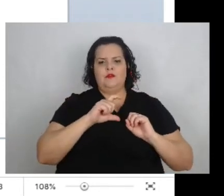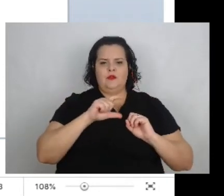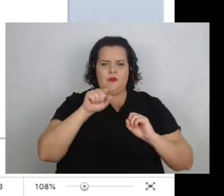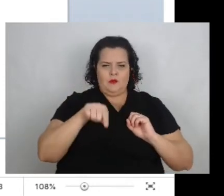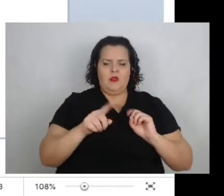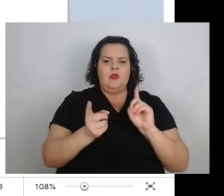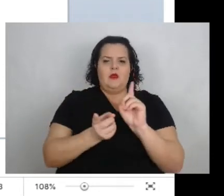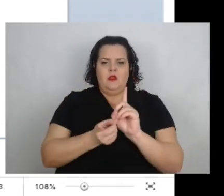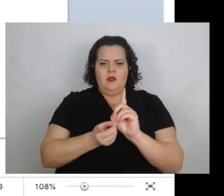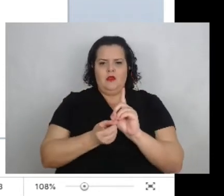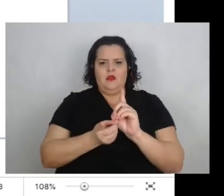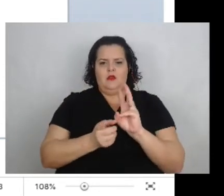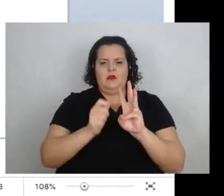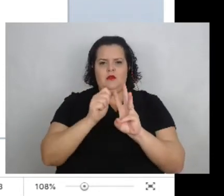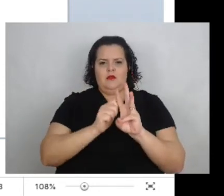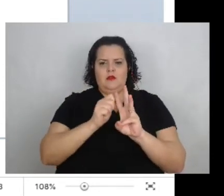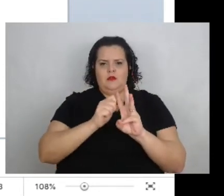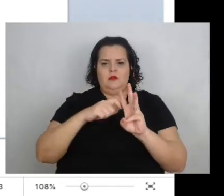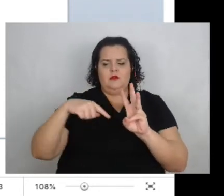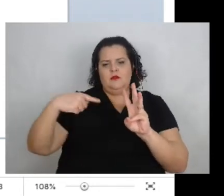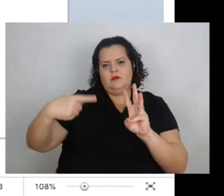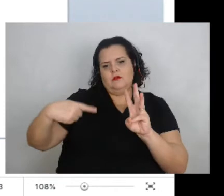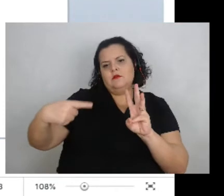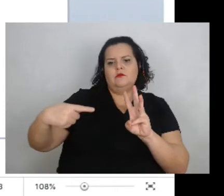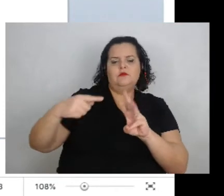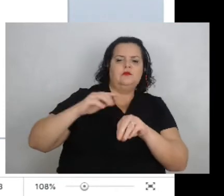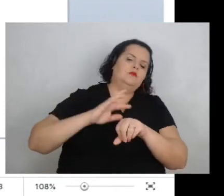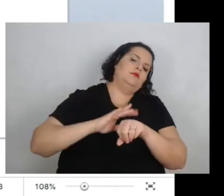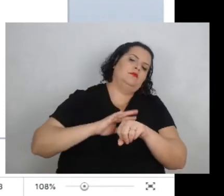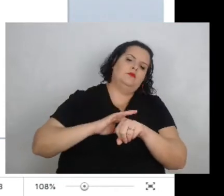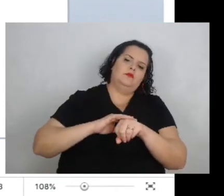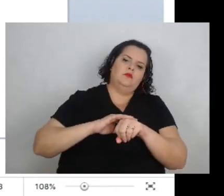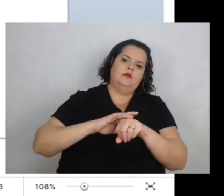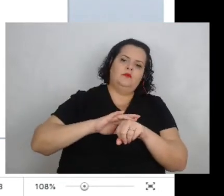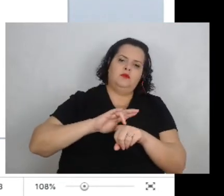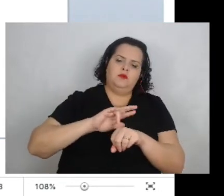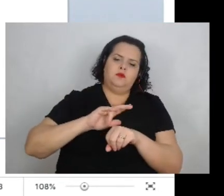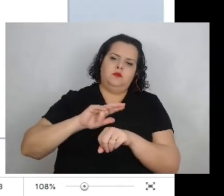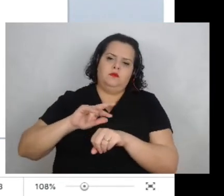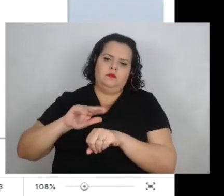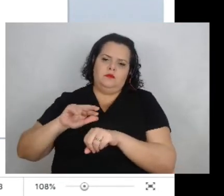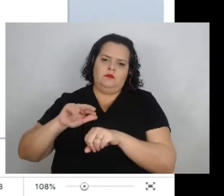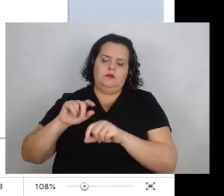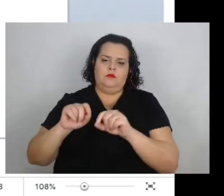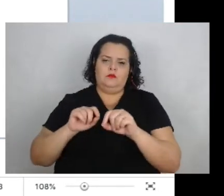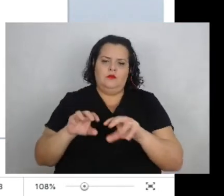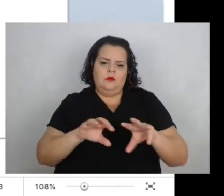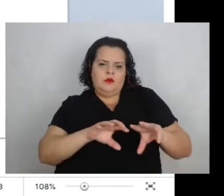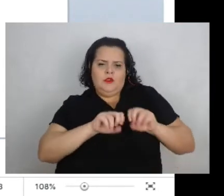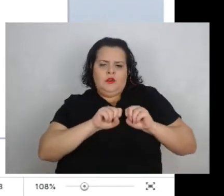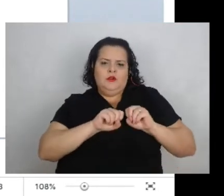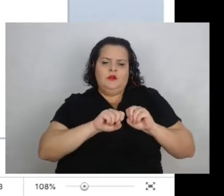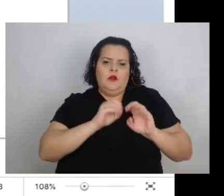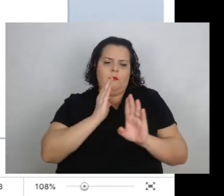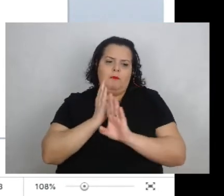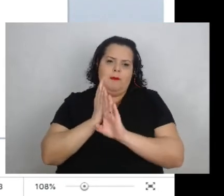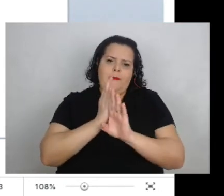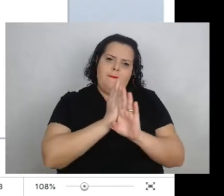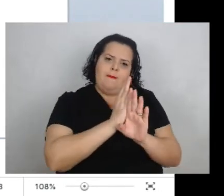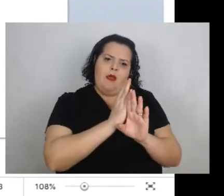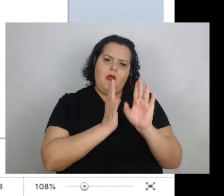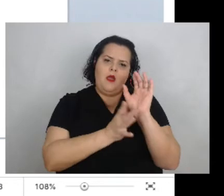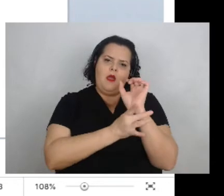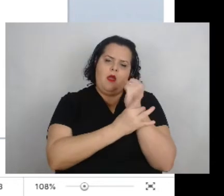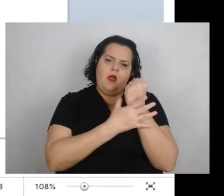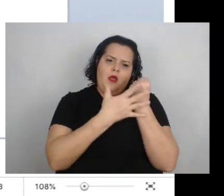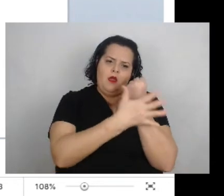graus diferentes de expressão clínica. Vejam que a detecção de anticorpos, ela cai muito. E aí